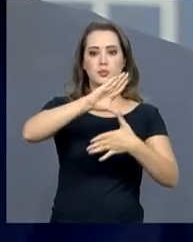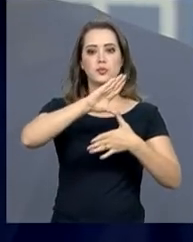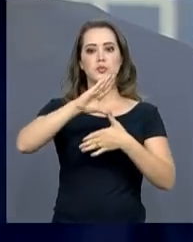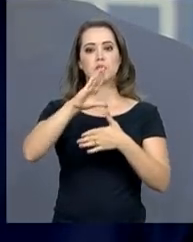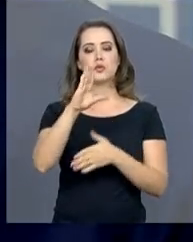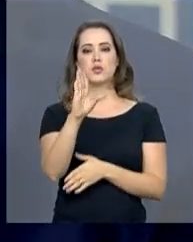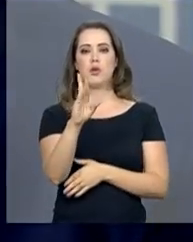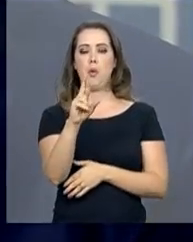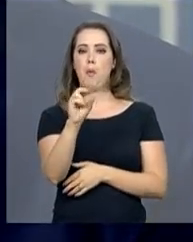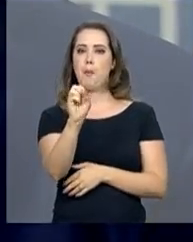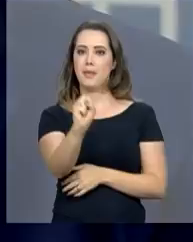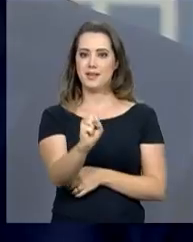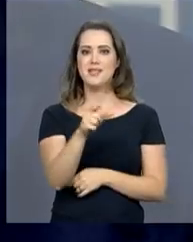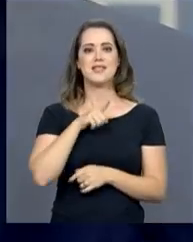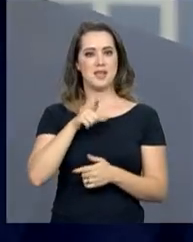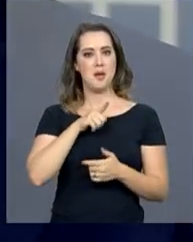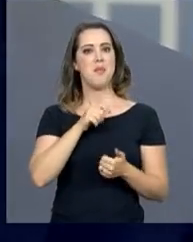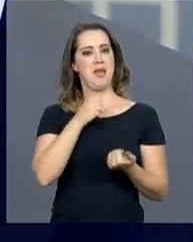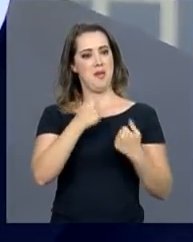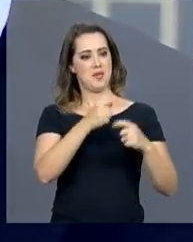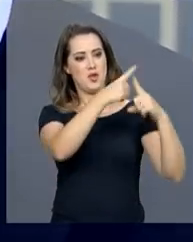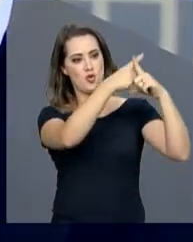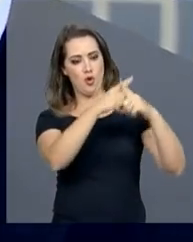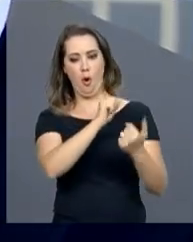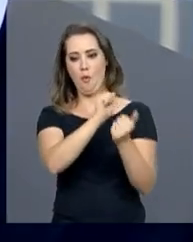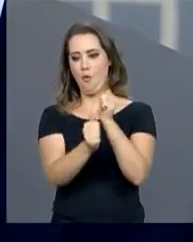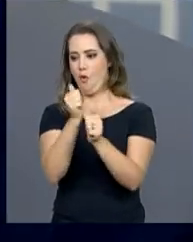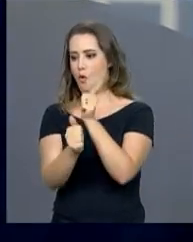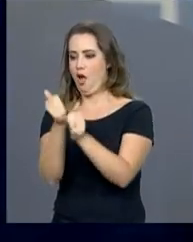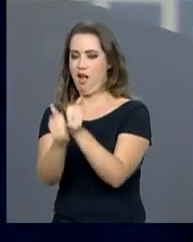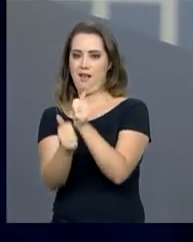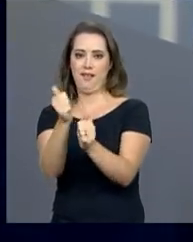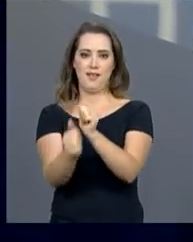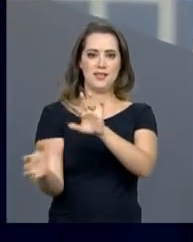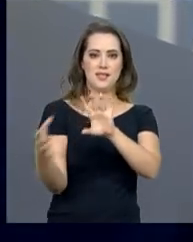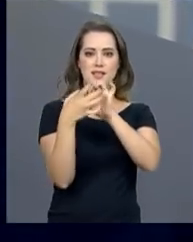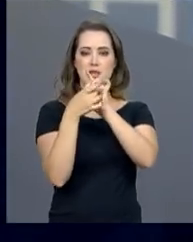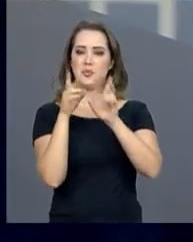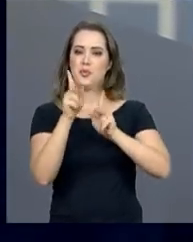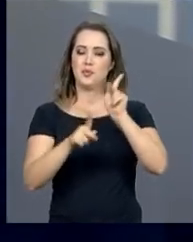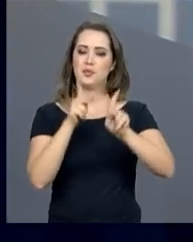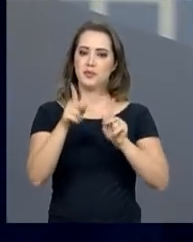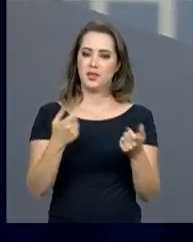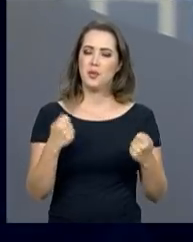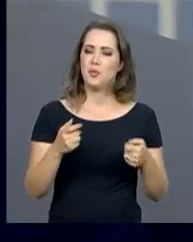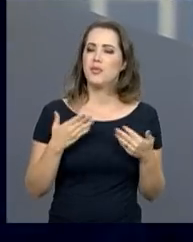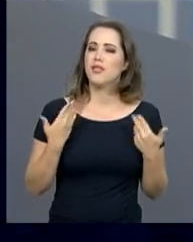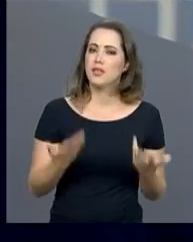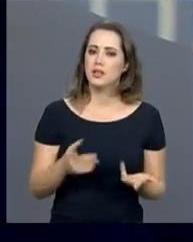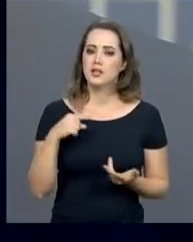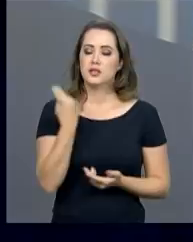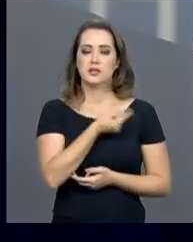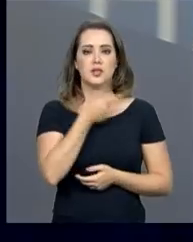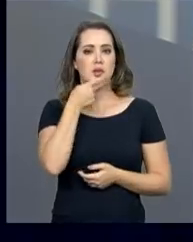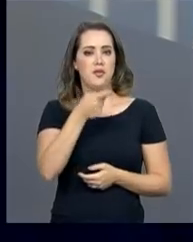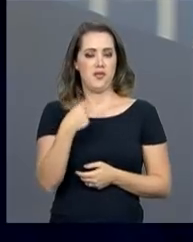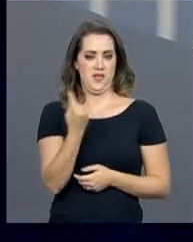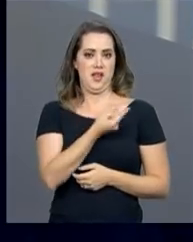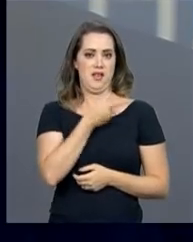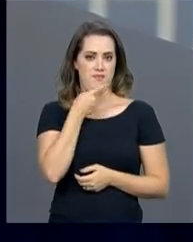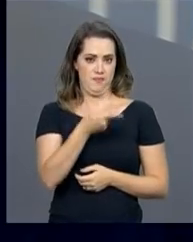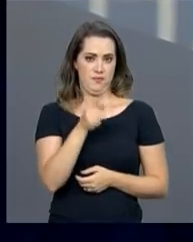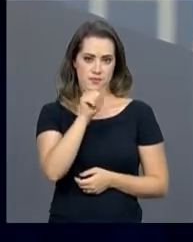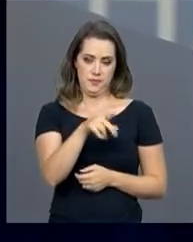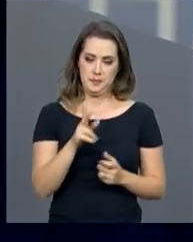um campeonato de futebol entre os países do brics para aproximar os povos por isso que a tônica do meu discurso foi